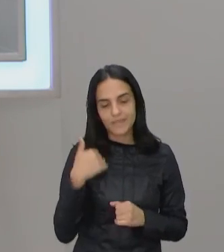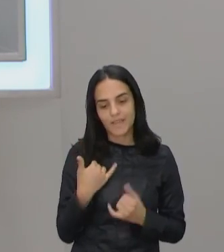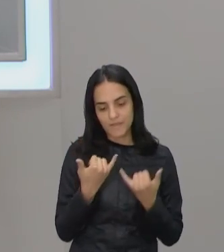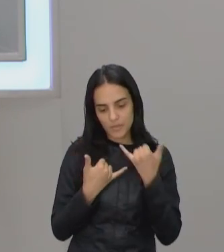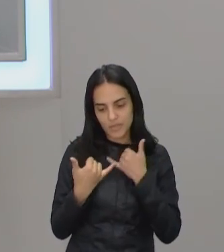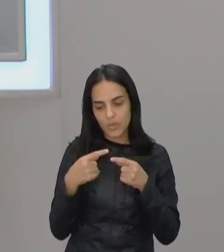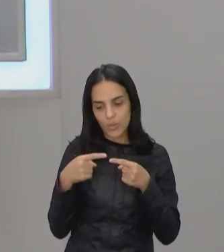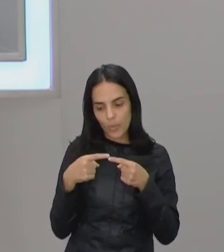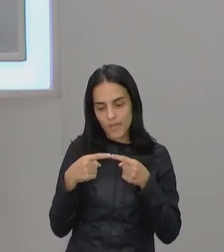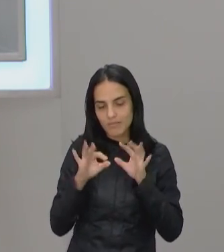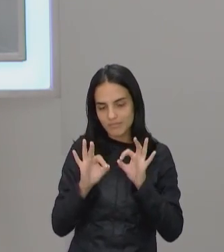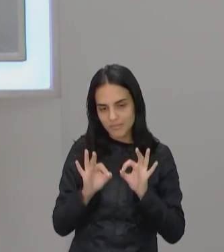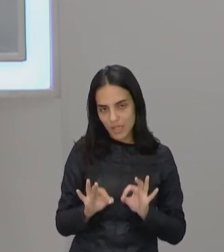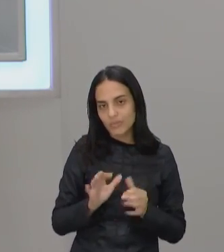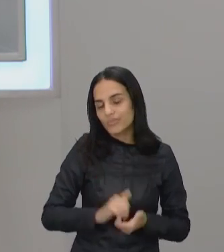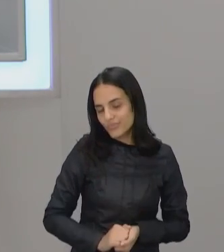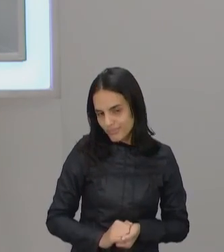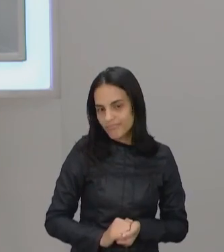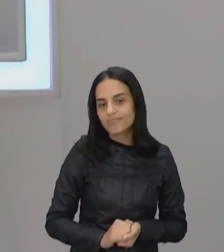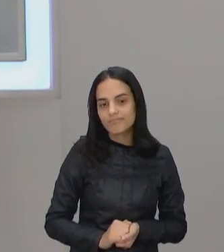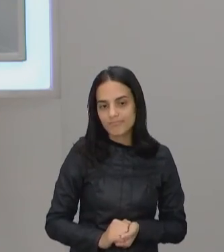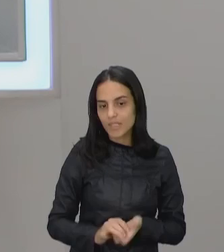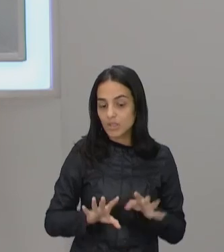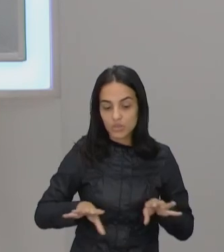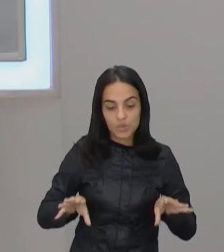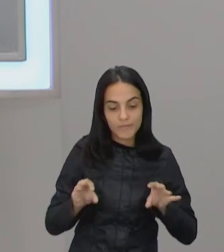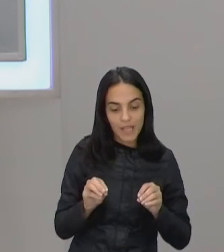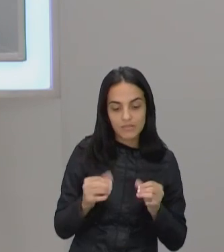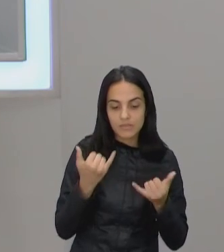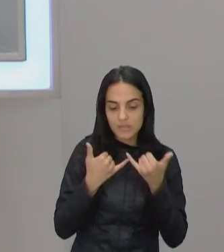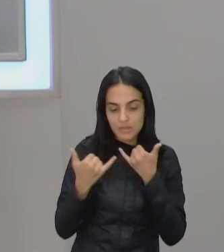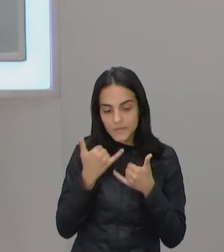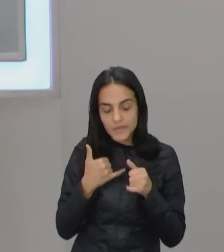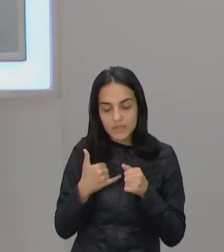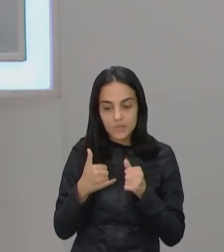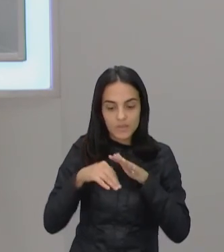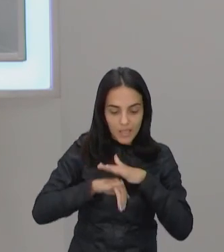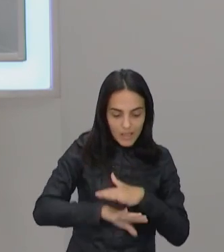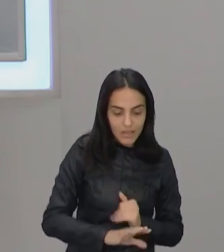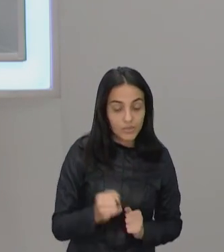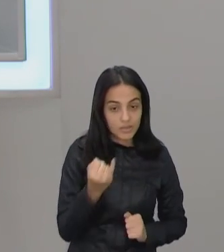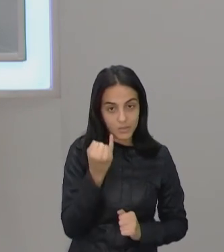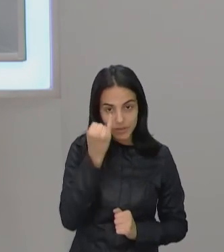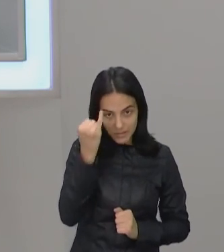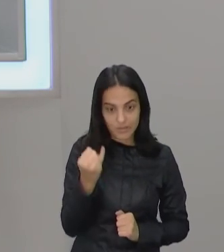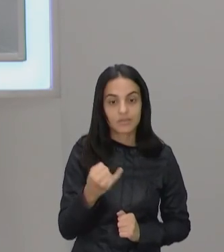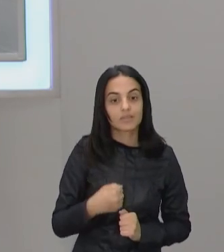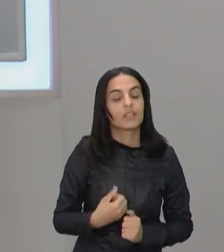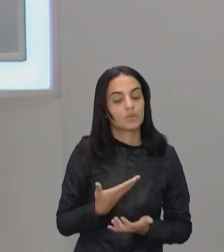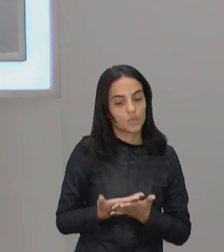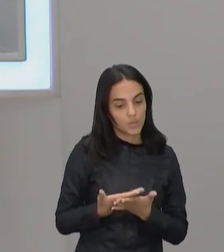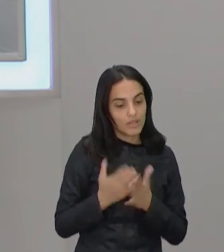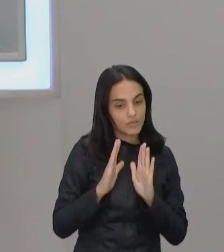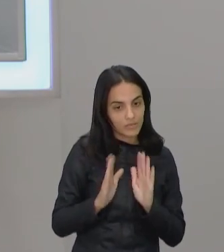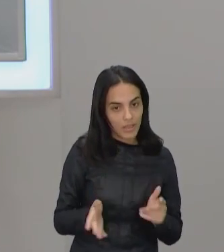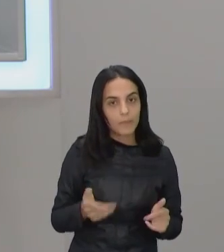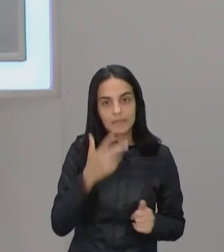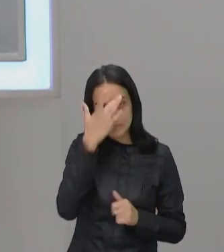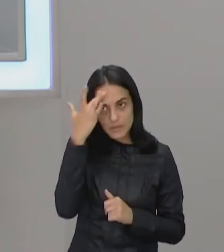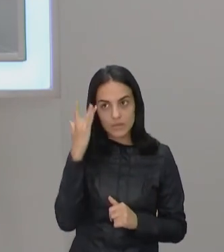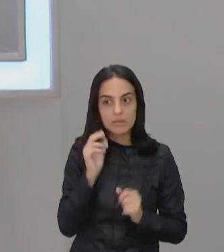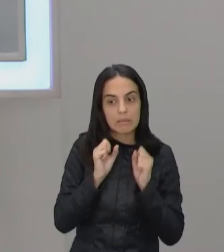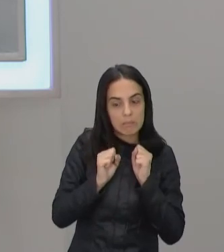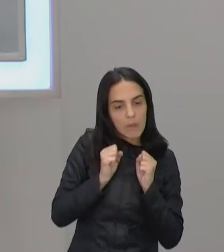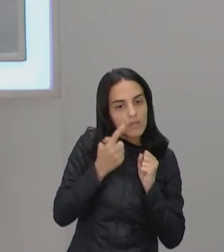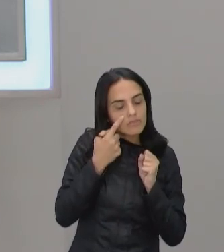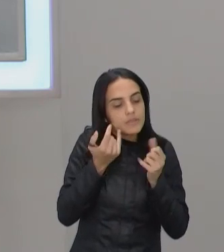isso. Ela consiste na reunião de vários dados, certo? Importantes e bem estudados para que as pessoas possam